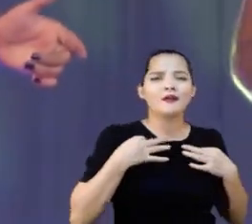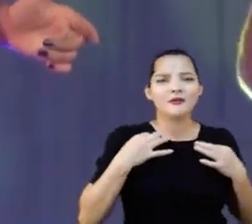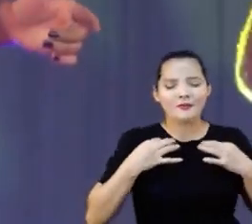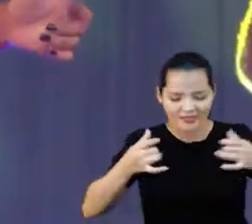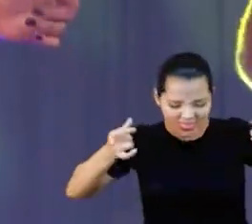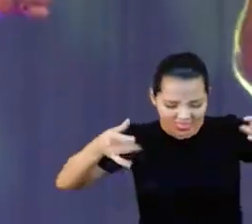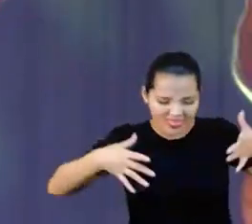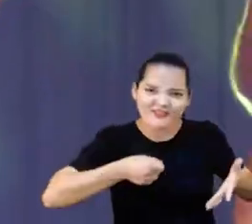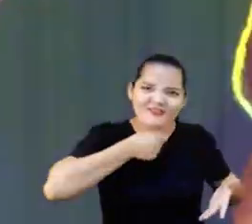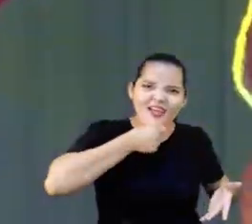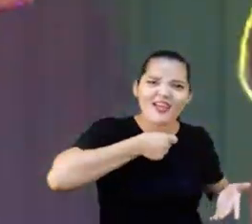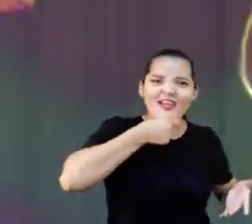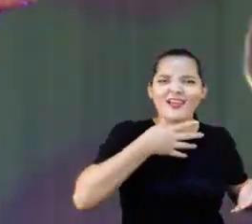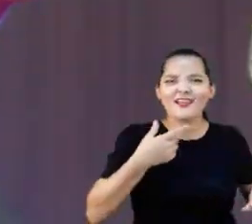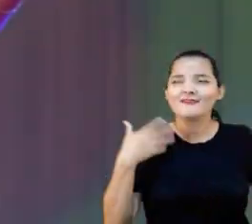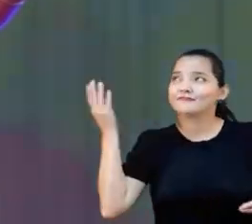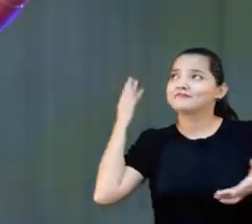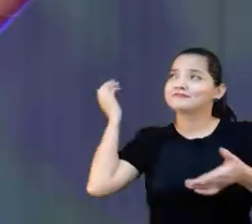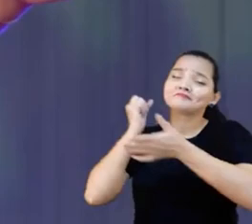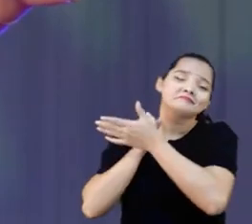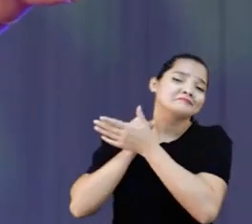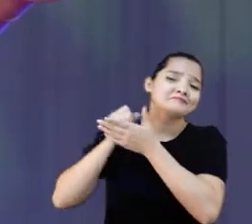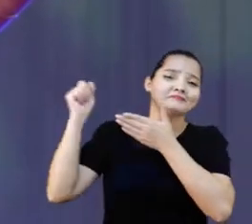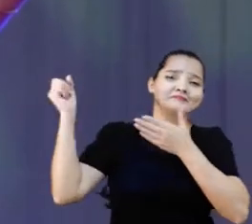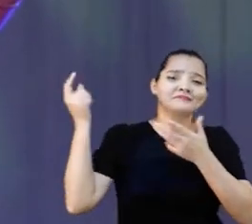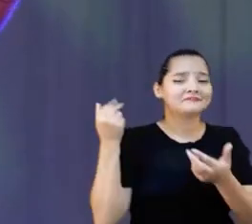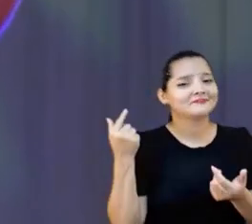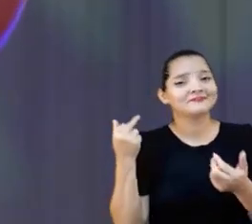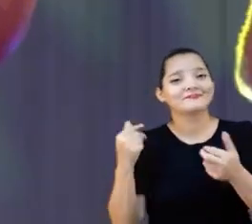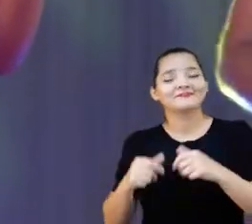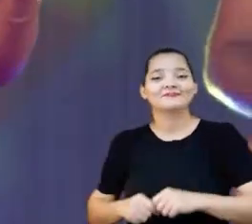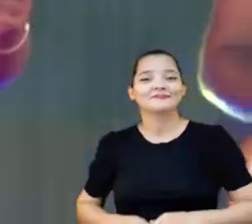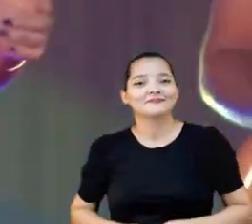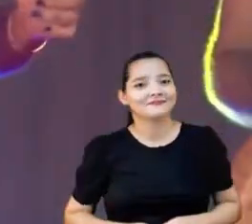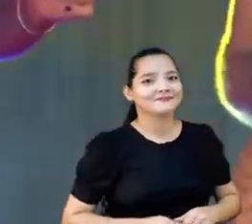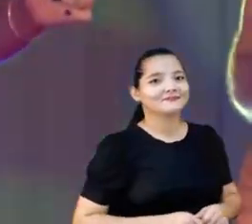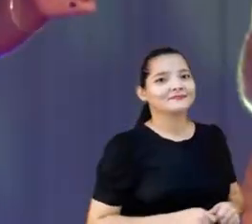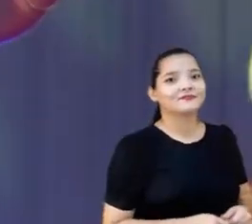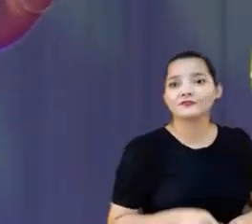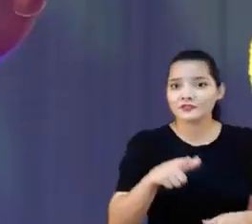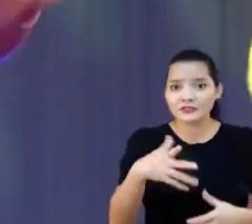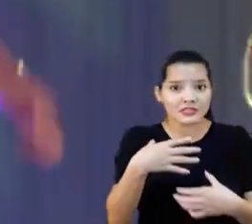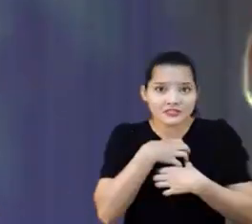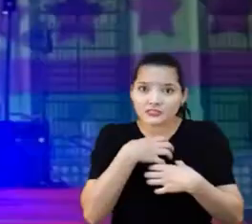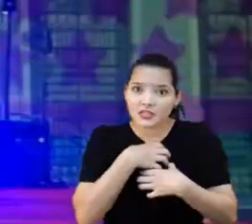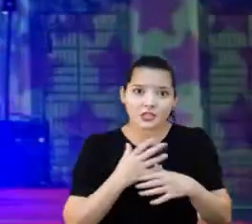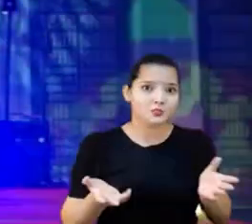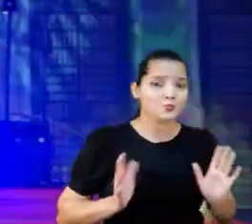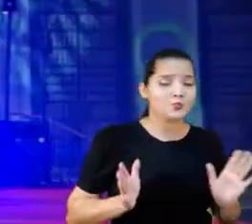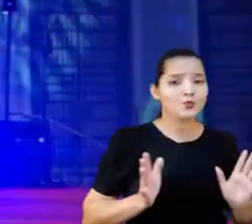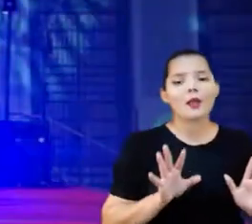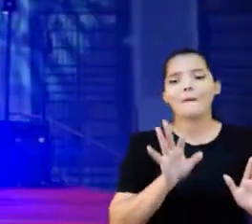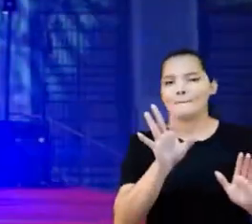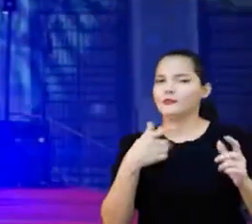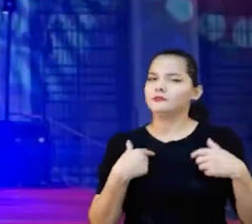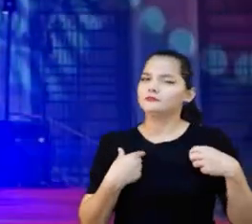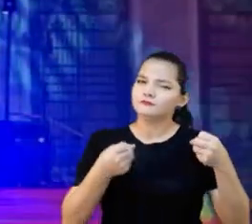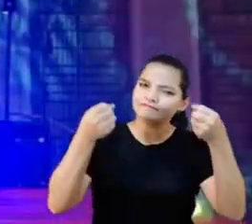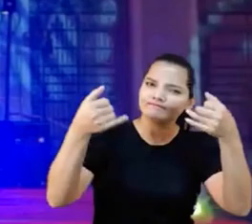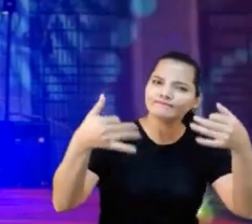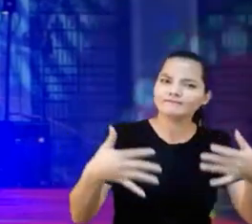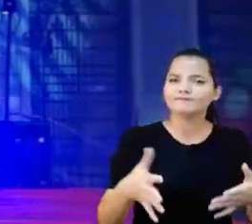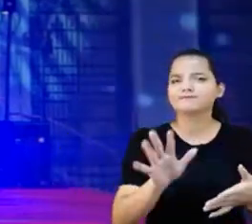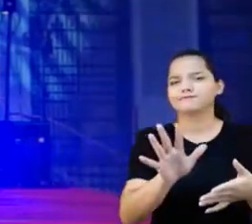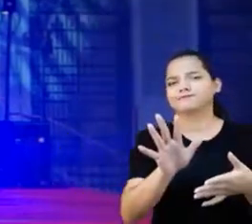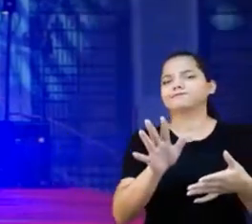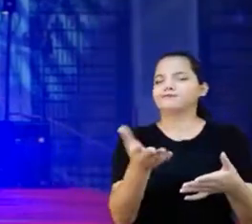roupa que não nos serve mais. Você não sente nem vê, mas eu não posso deixar